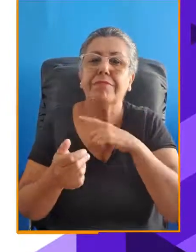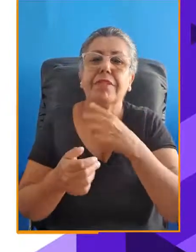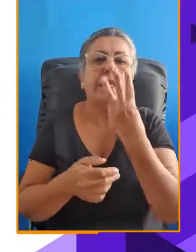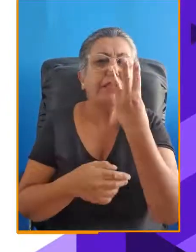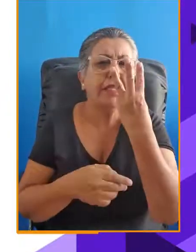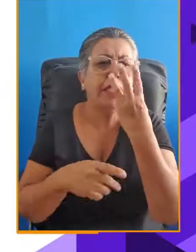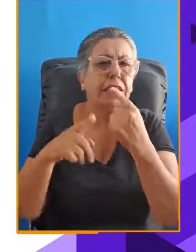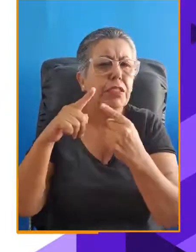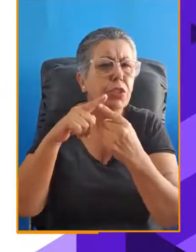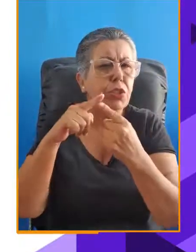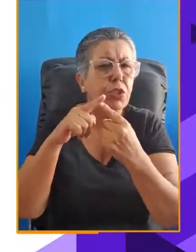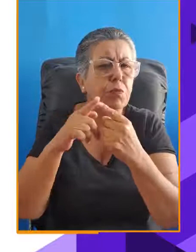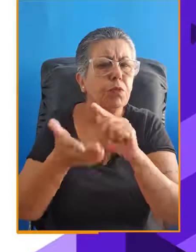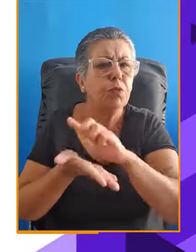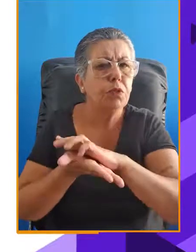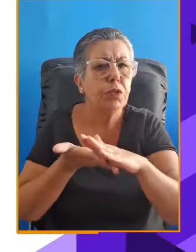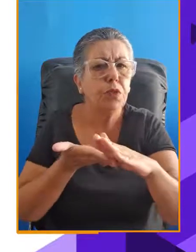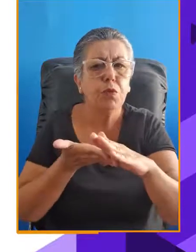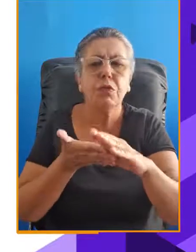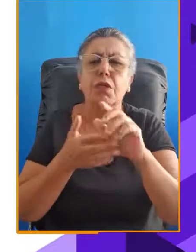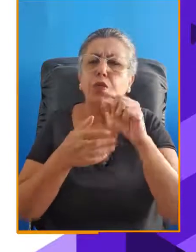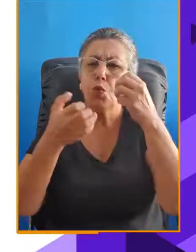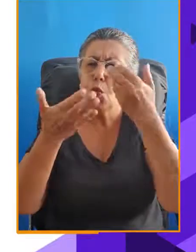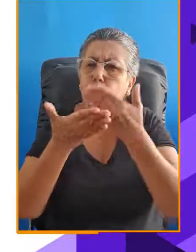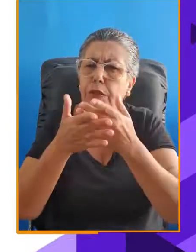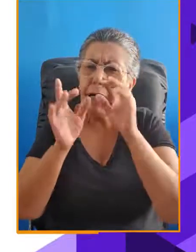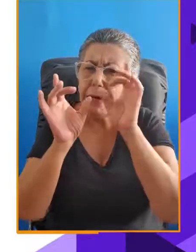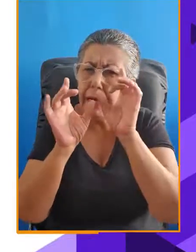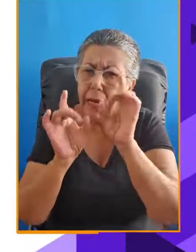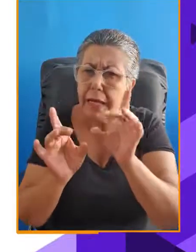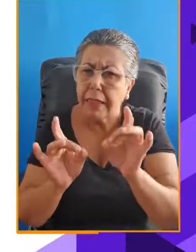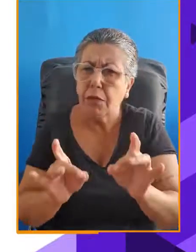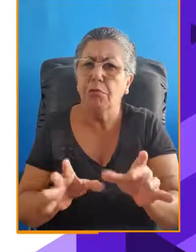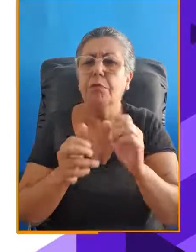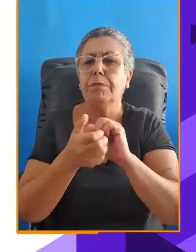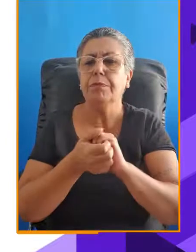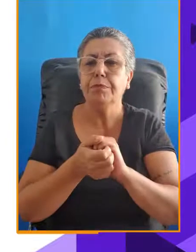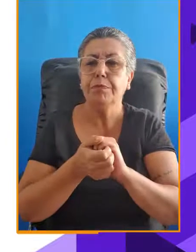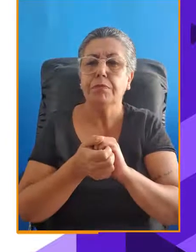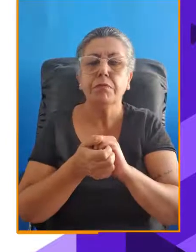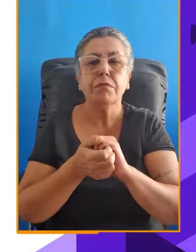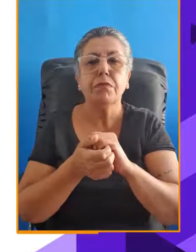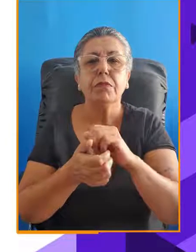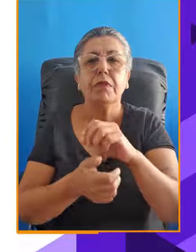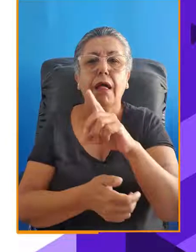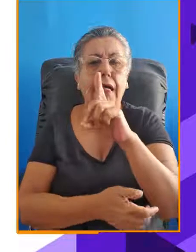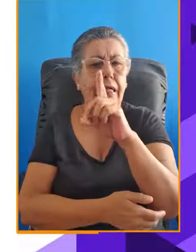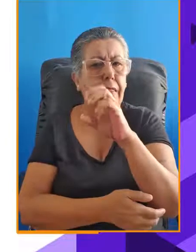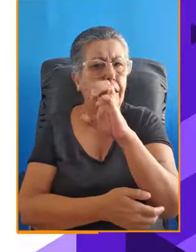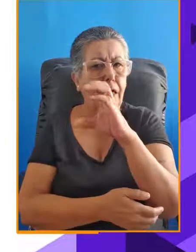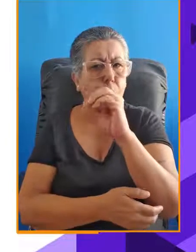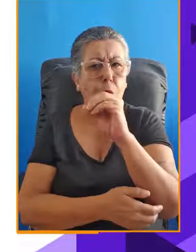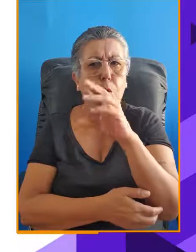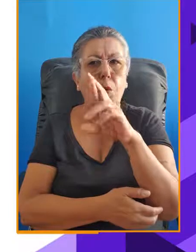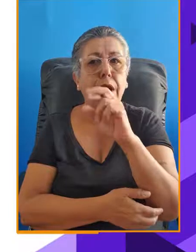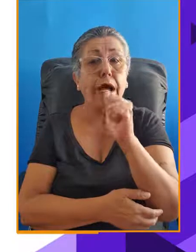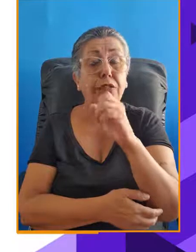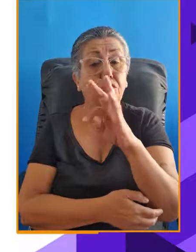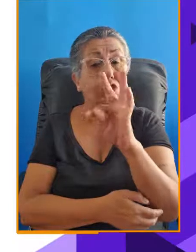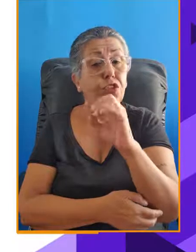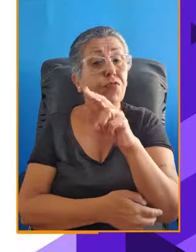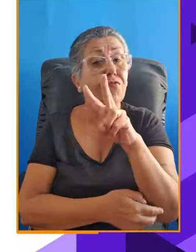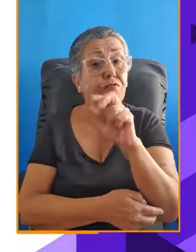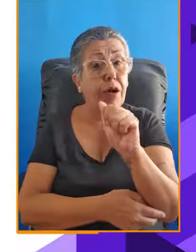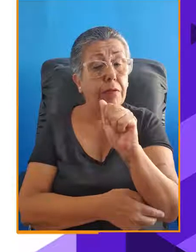três tipos de texturas, e nós vamos ver cada uma delas agora. A textura decorativa, ela tem